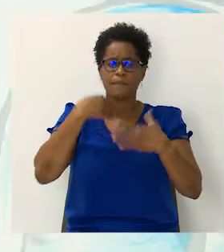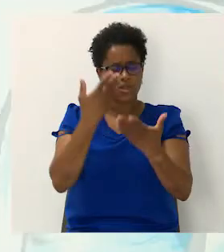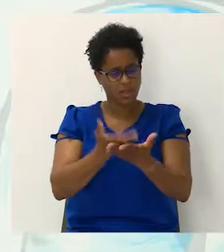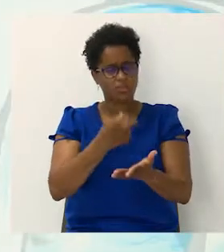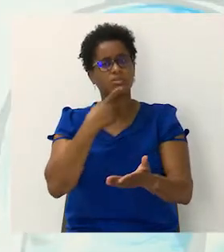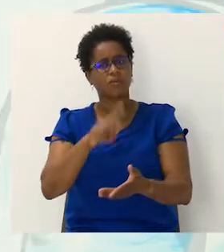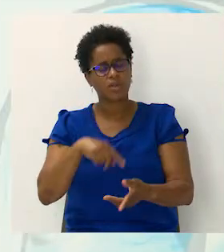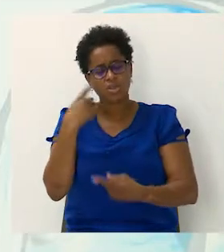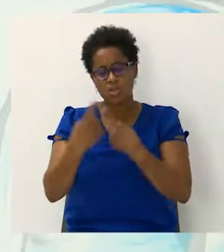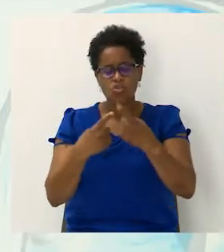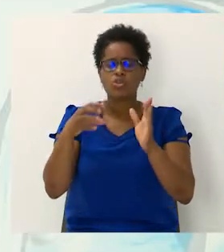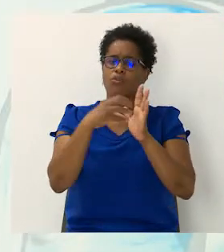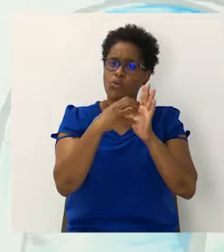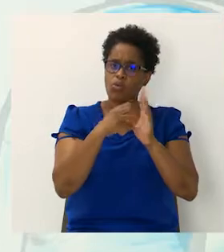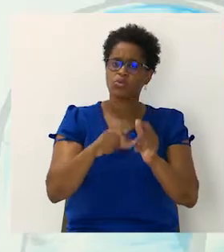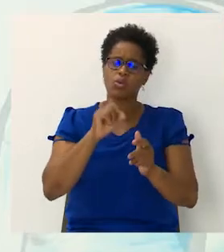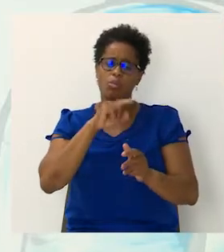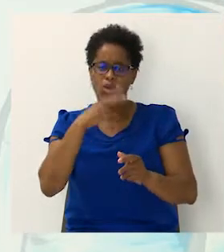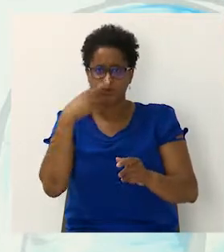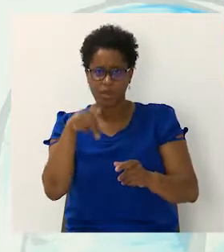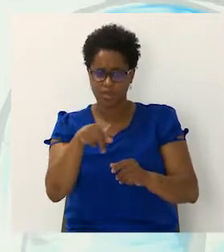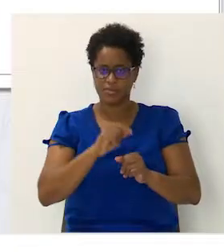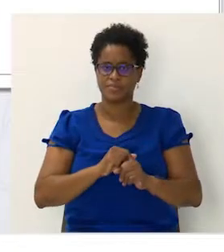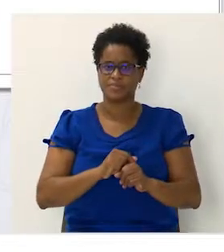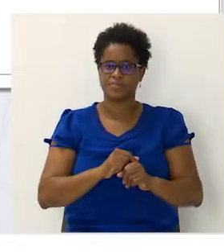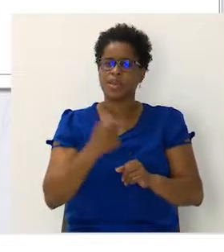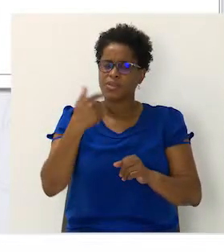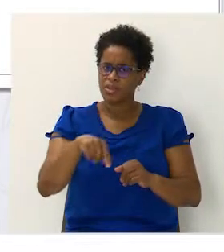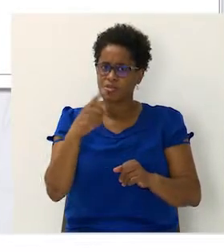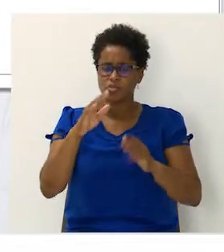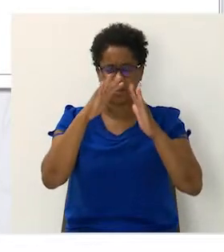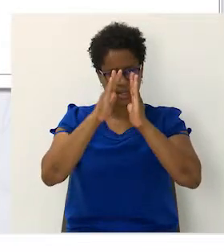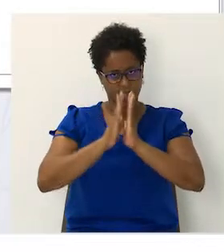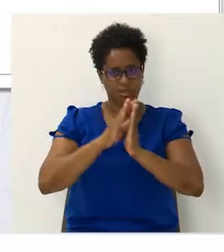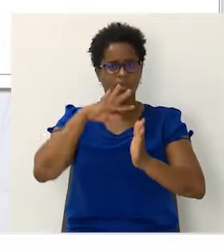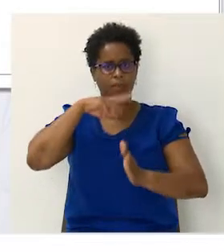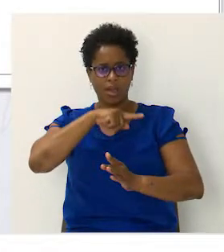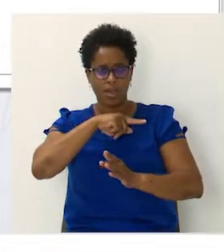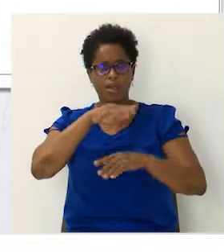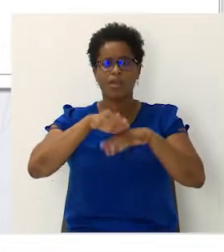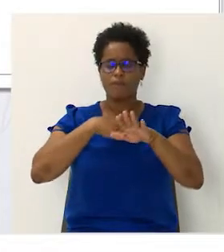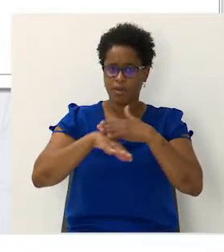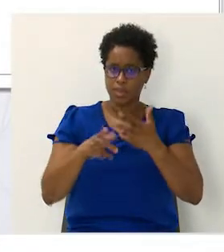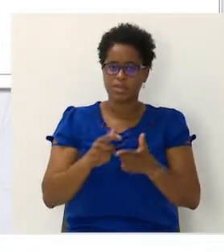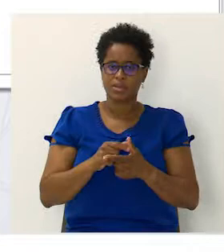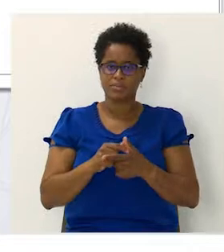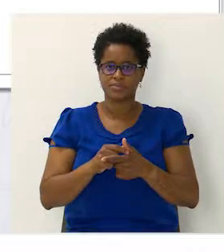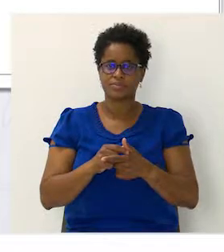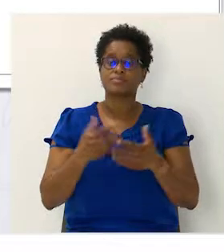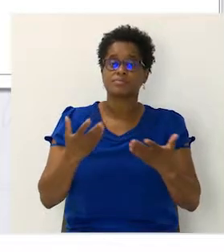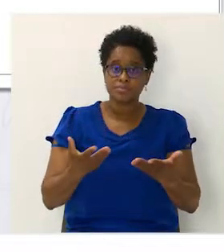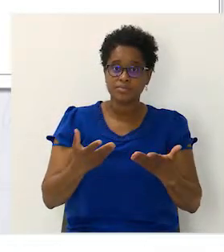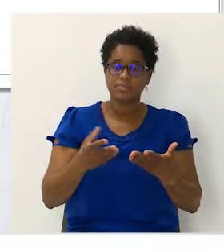representando algumas figuras, como podem ver ali. Temos uma deusa-mãe que é feita